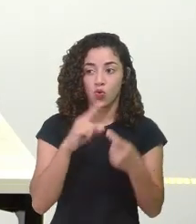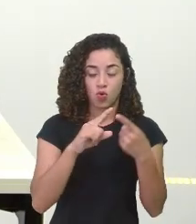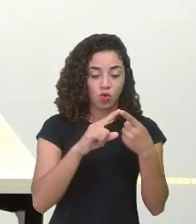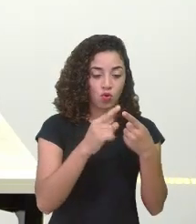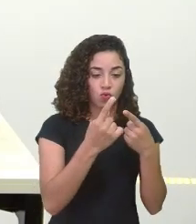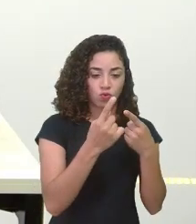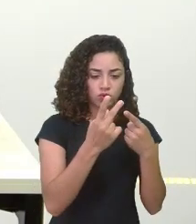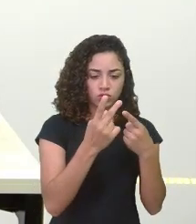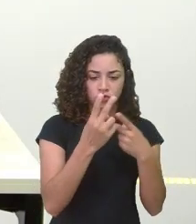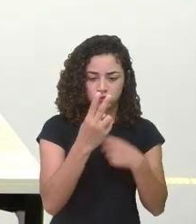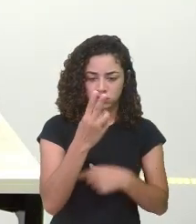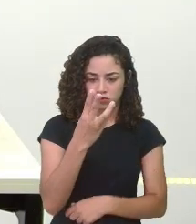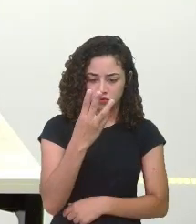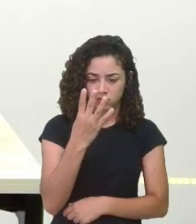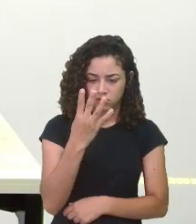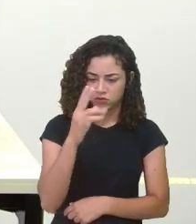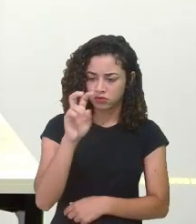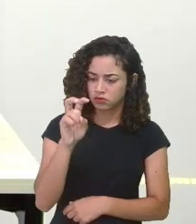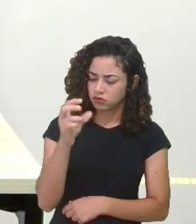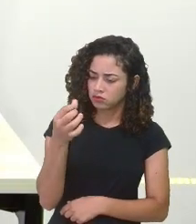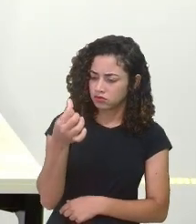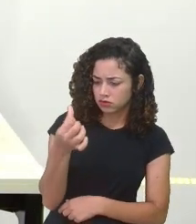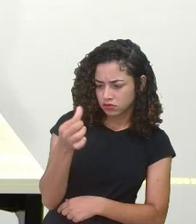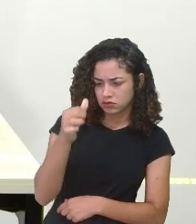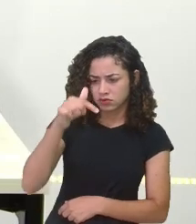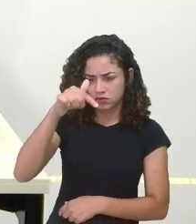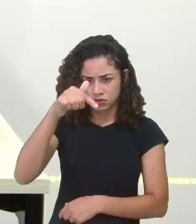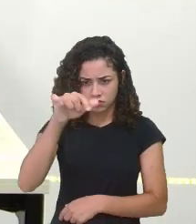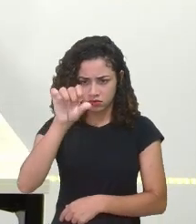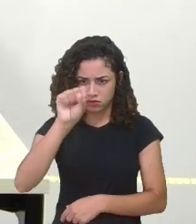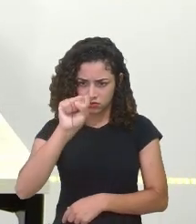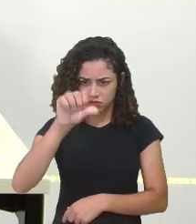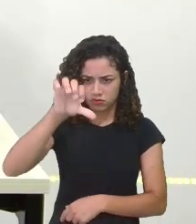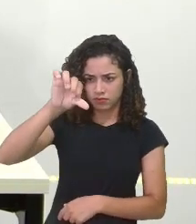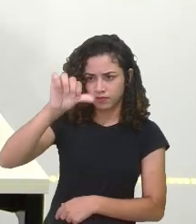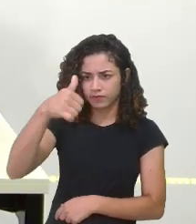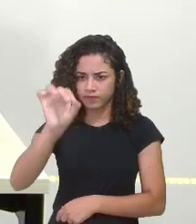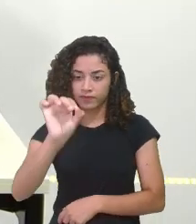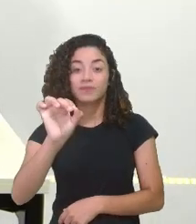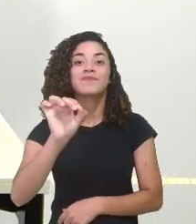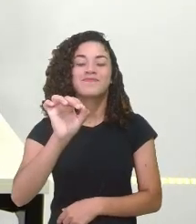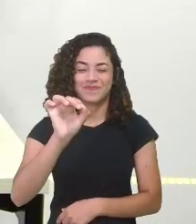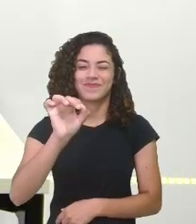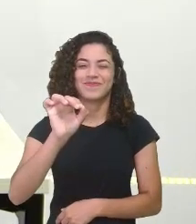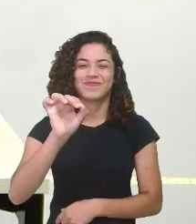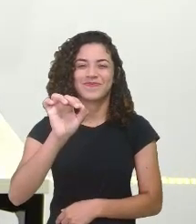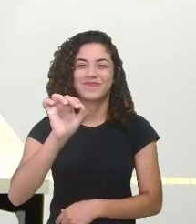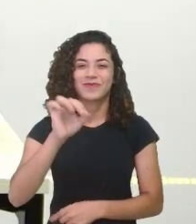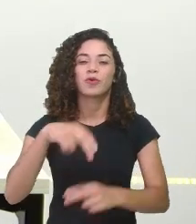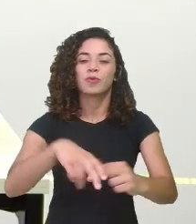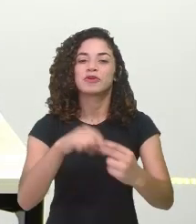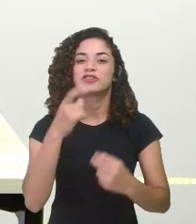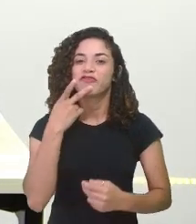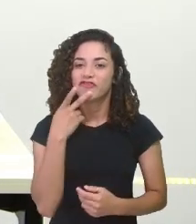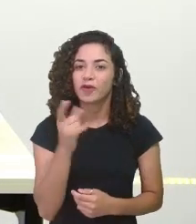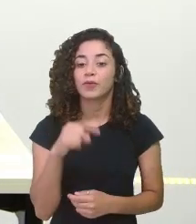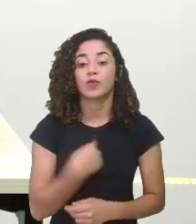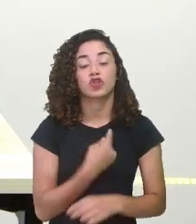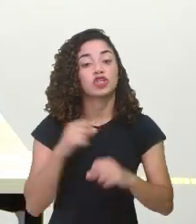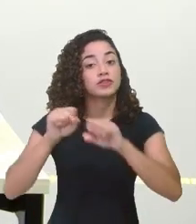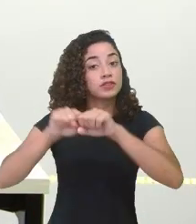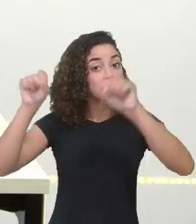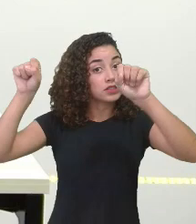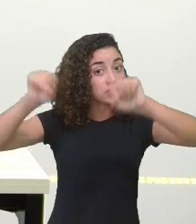1, 2, 3, 4, 5, 6, 7, 8, 9, 10. Por isso que a gente diz que o nosso sistema